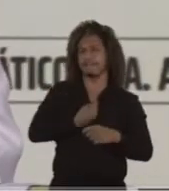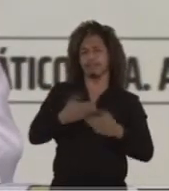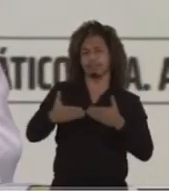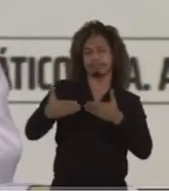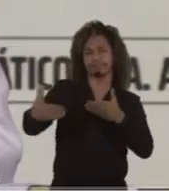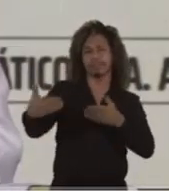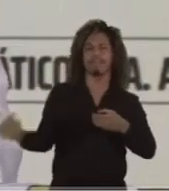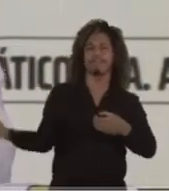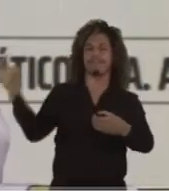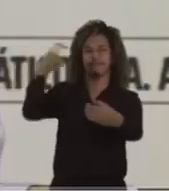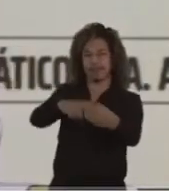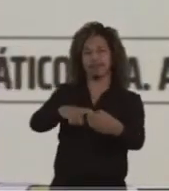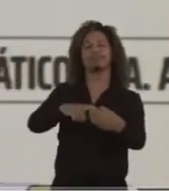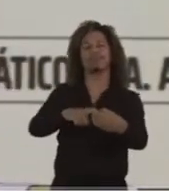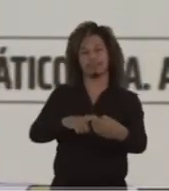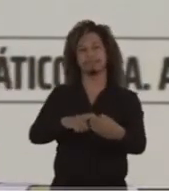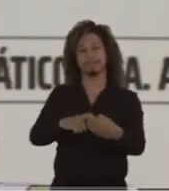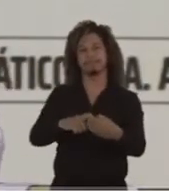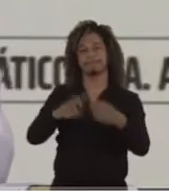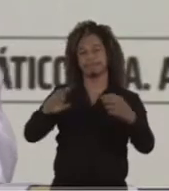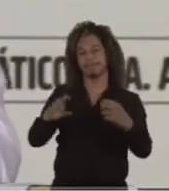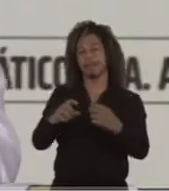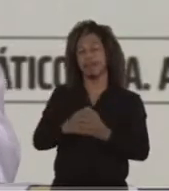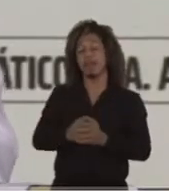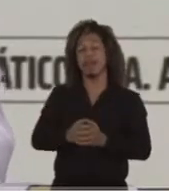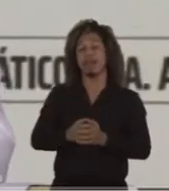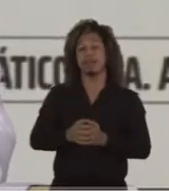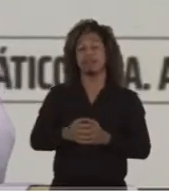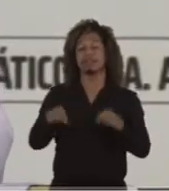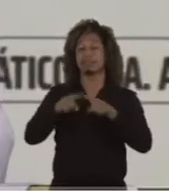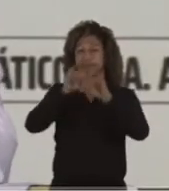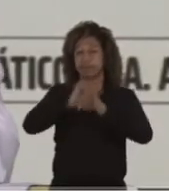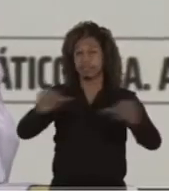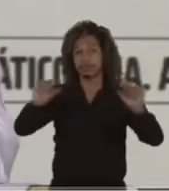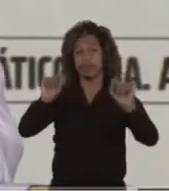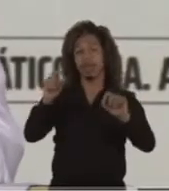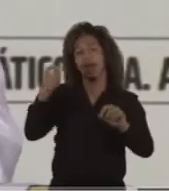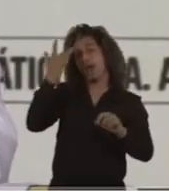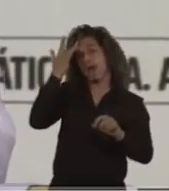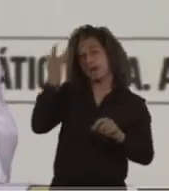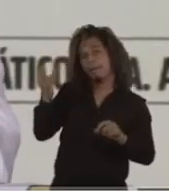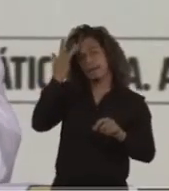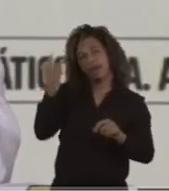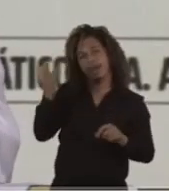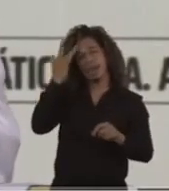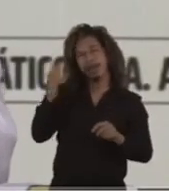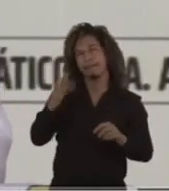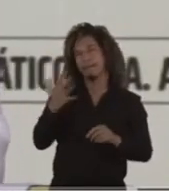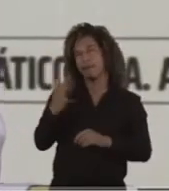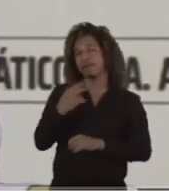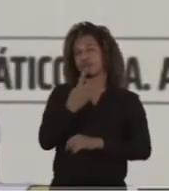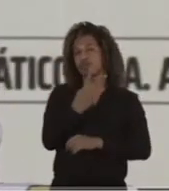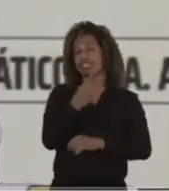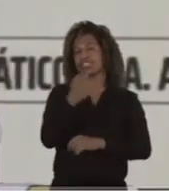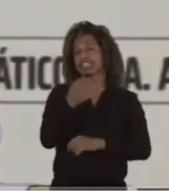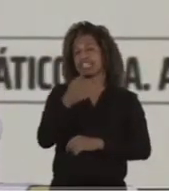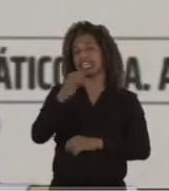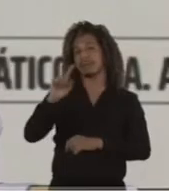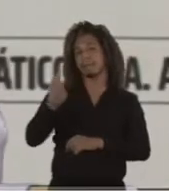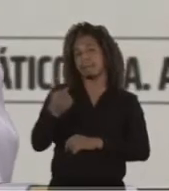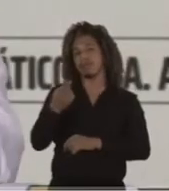vida normal mais rapidamente volto a dizer amanhã praticamente 270 mil